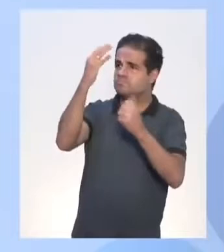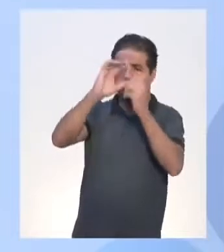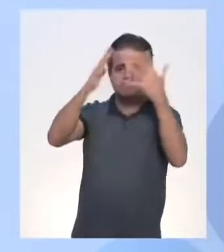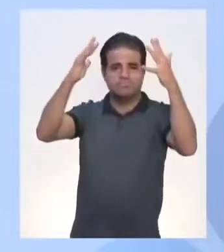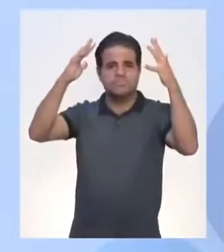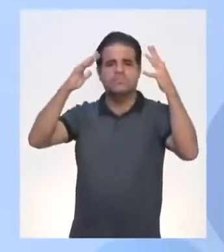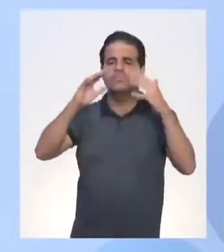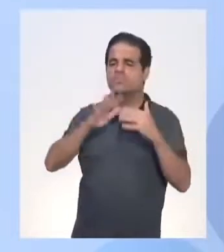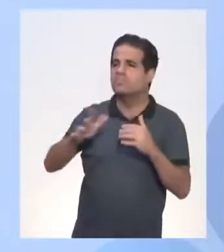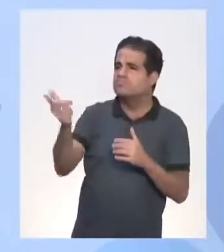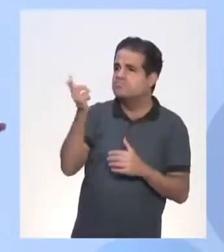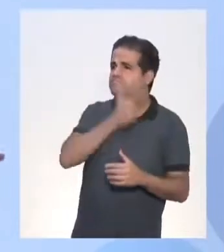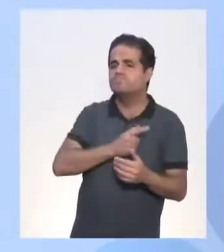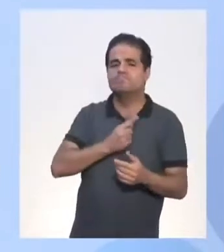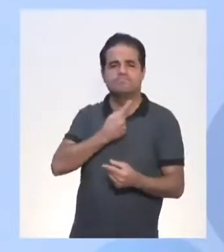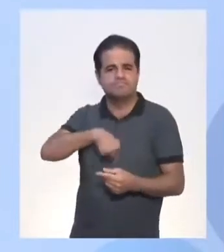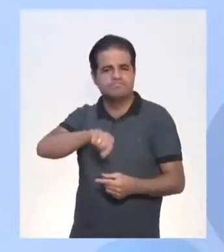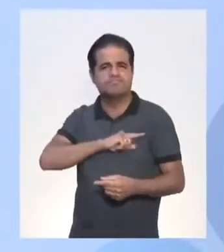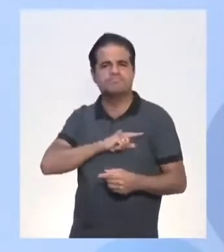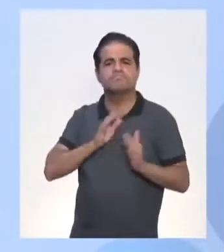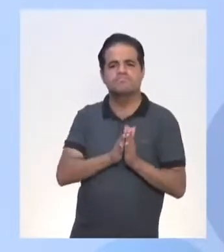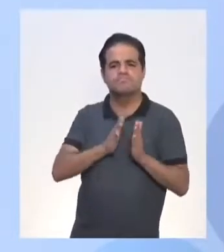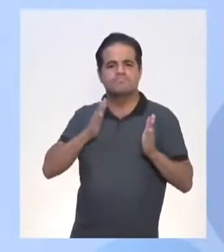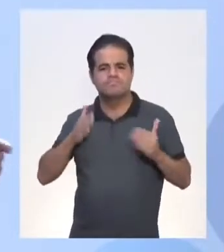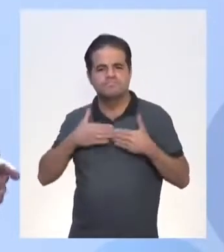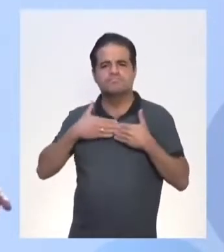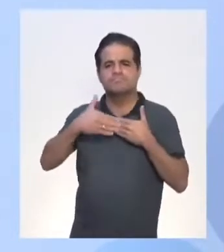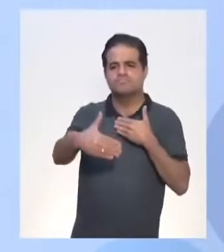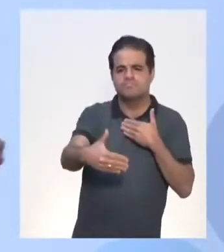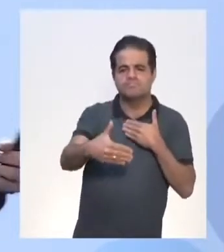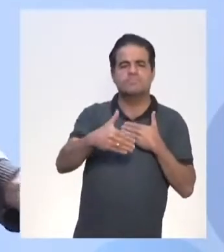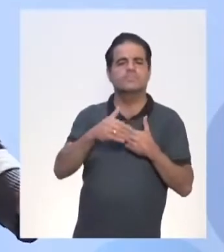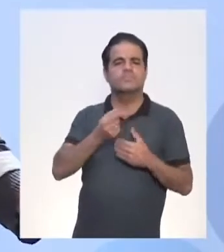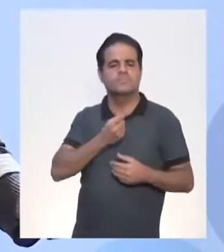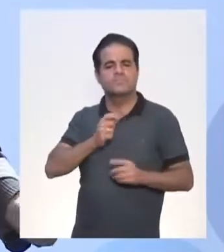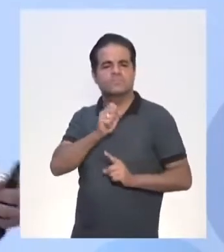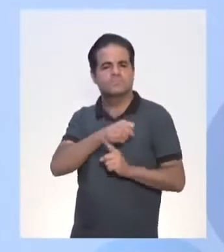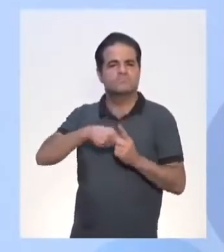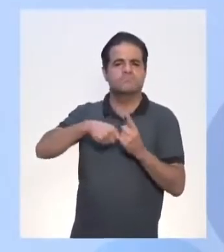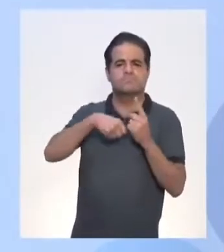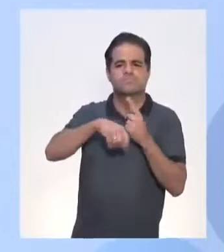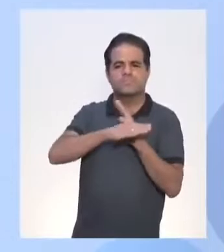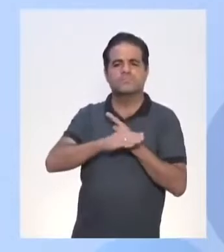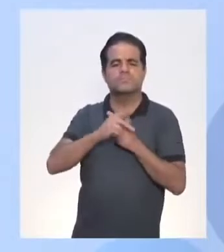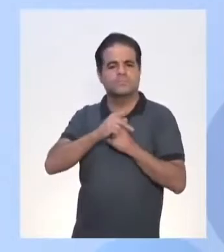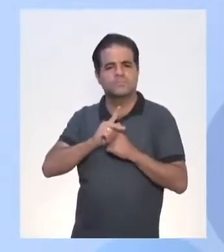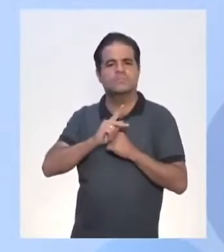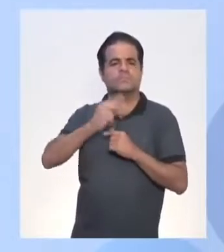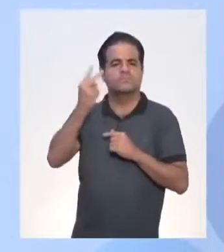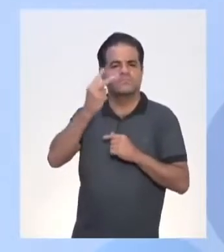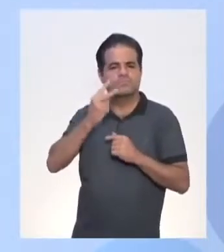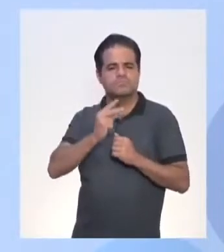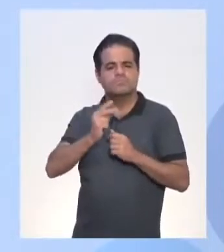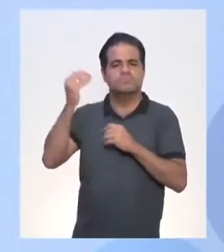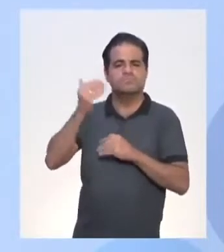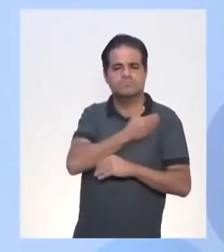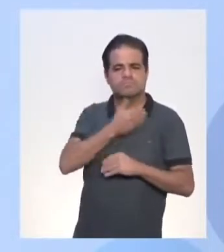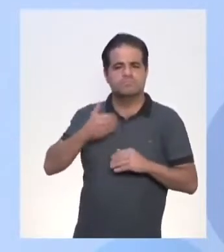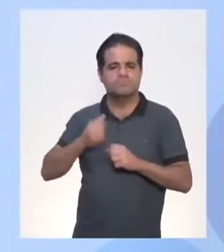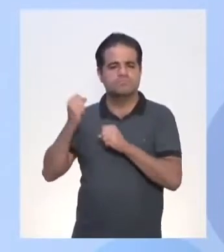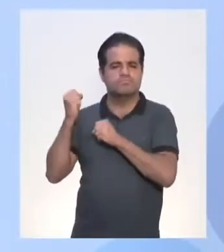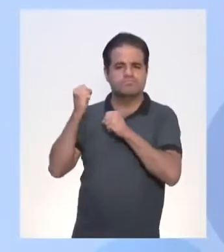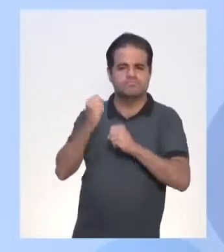iluministas, ela herdou as contradições econômicas e sociais lá do Segundo Império.